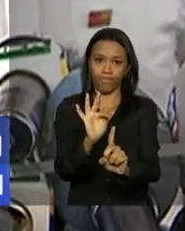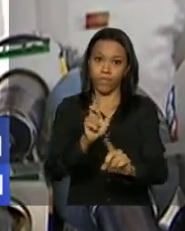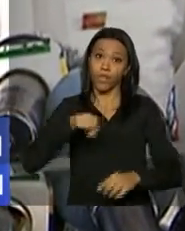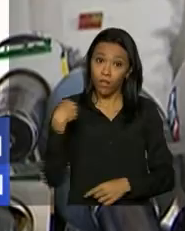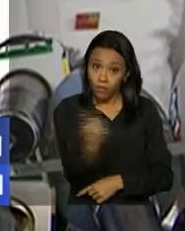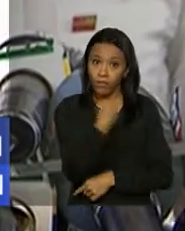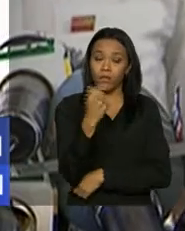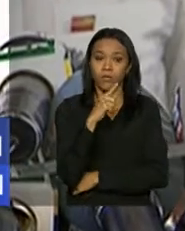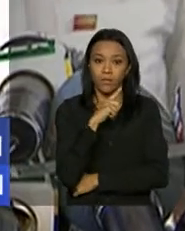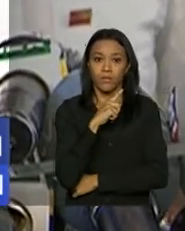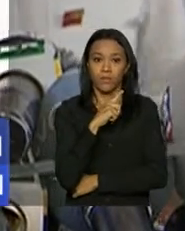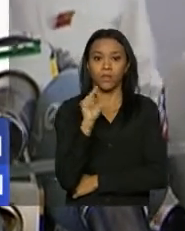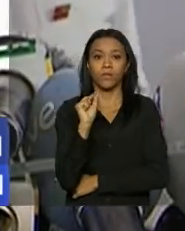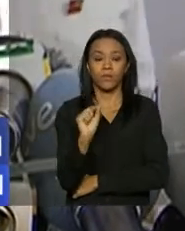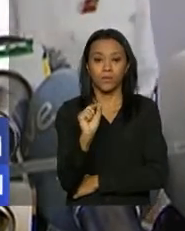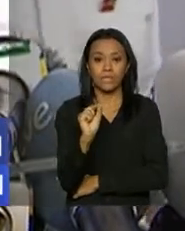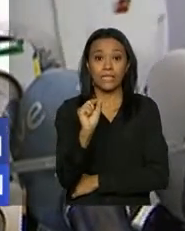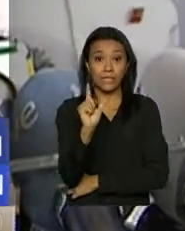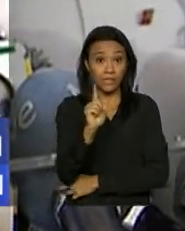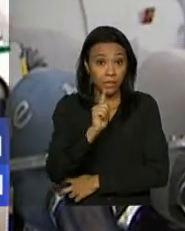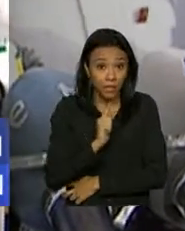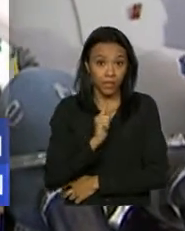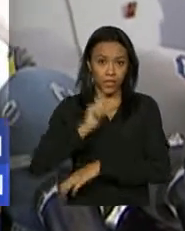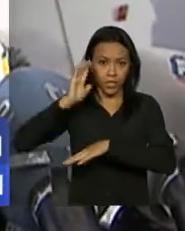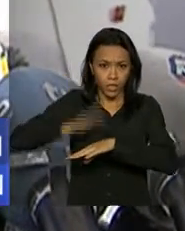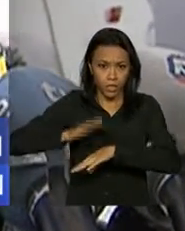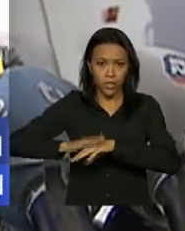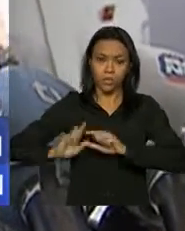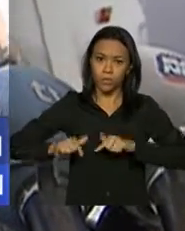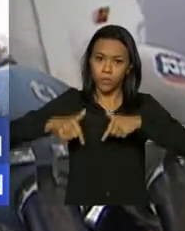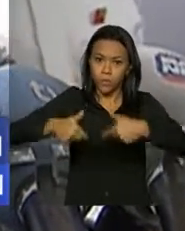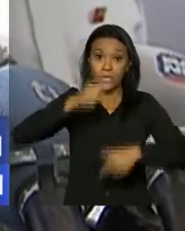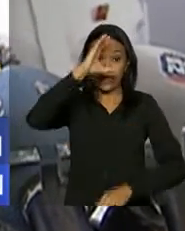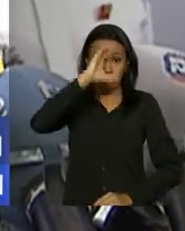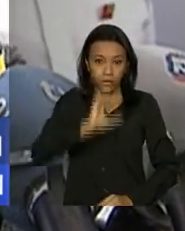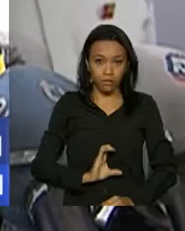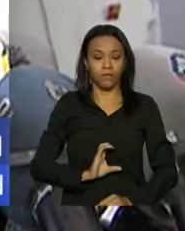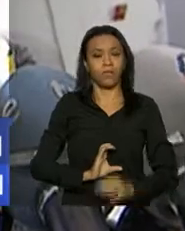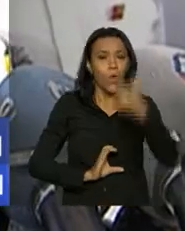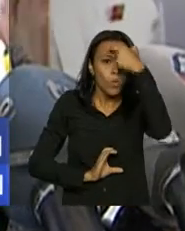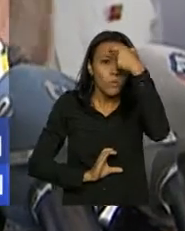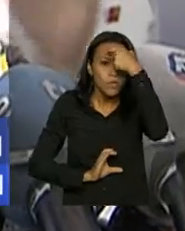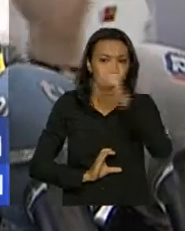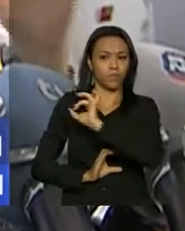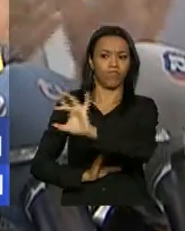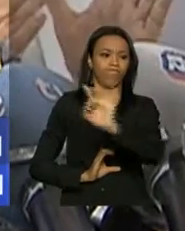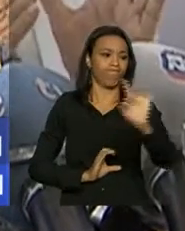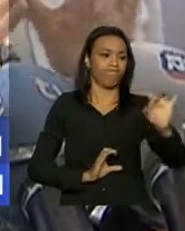Nós temos de ter uma ação cidadã de conscientização. E